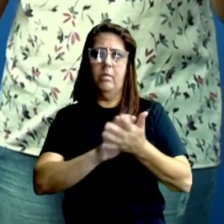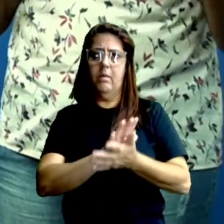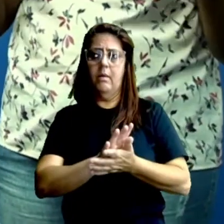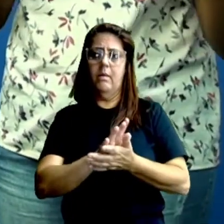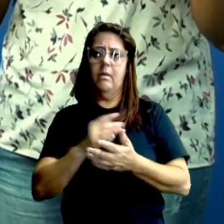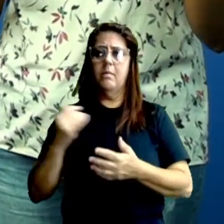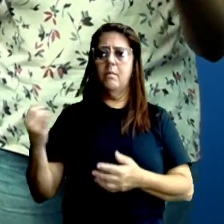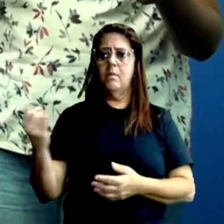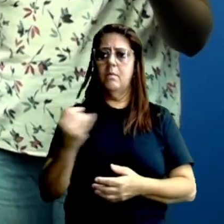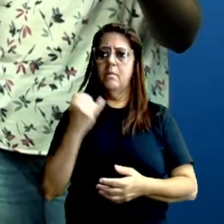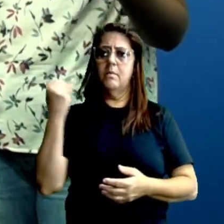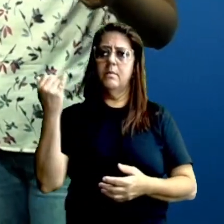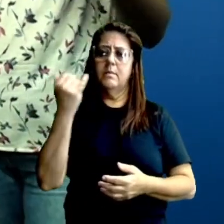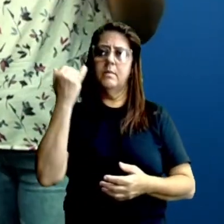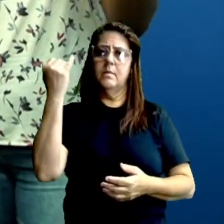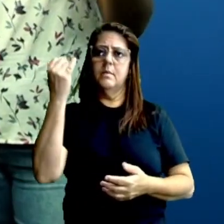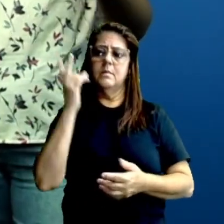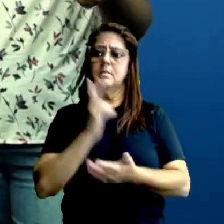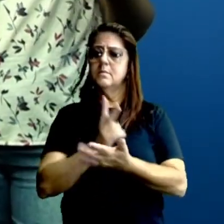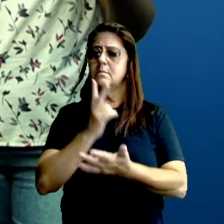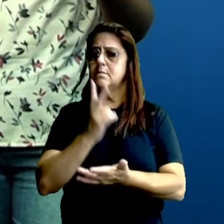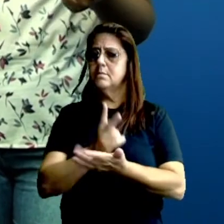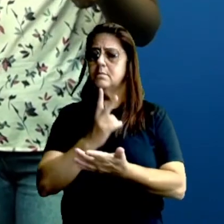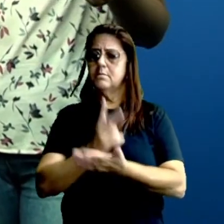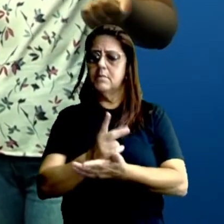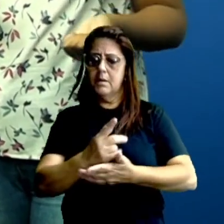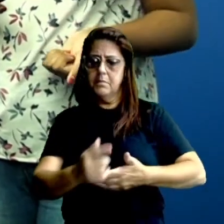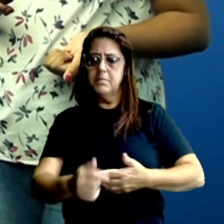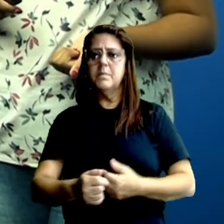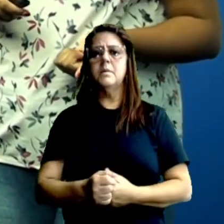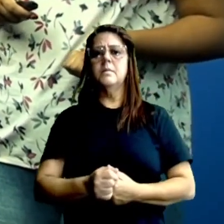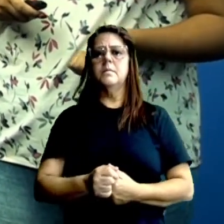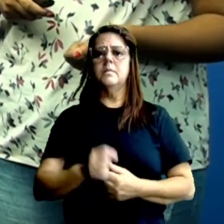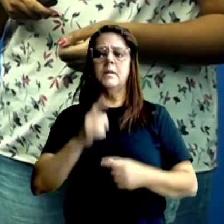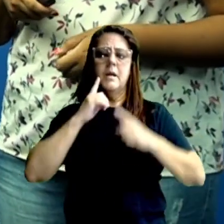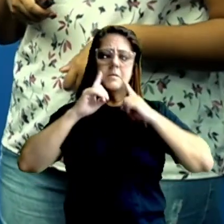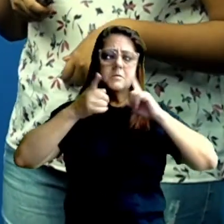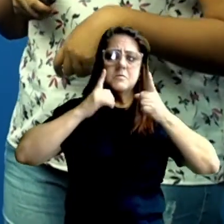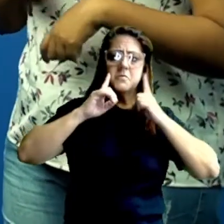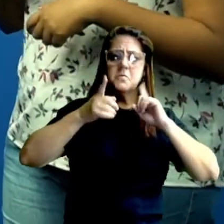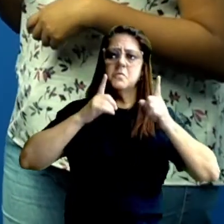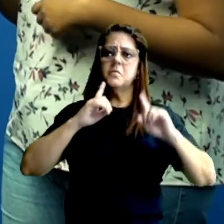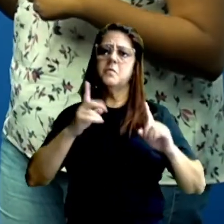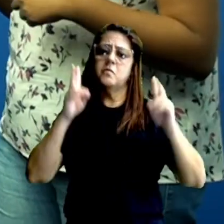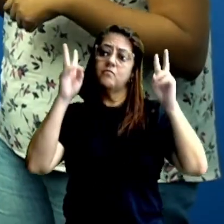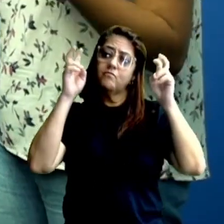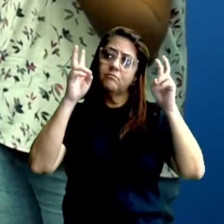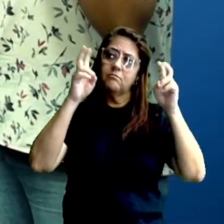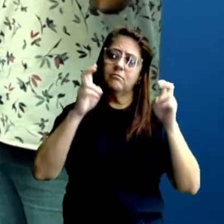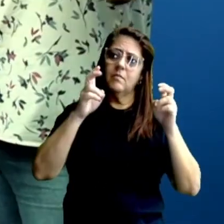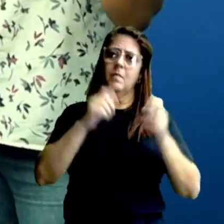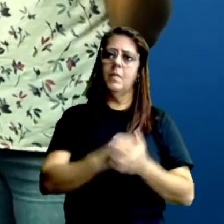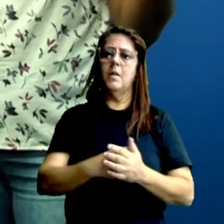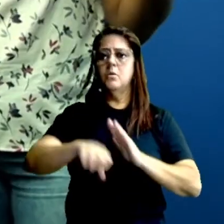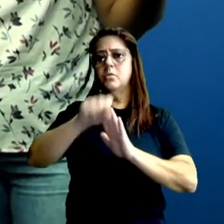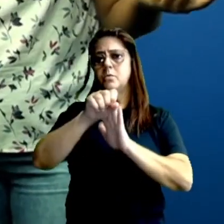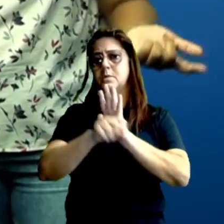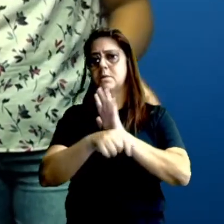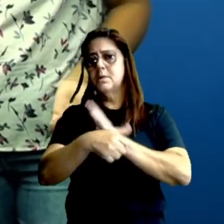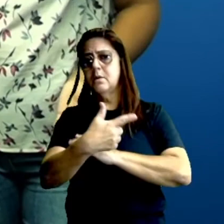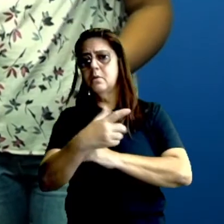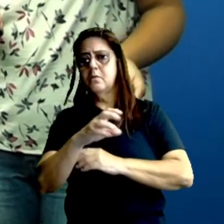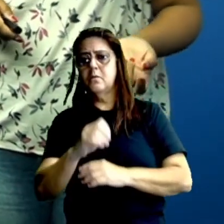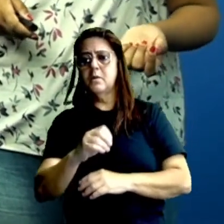outra por isso a importância da gente tá sempre debatendo esse tema para combatê-lo então é no século